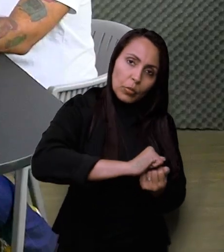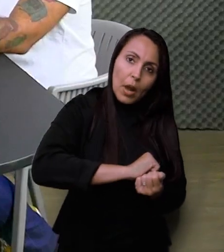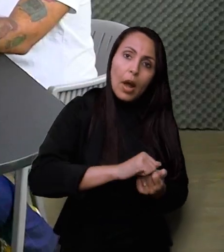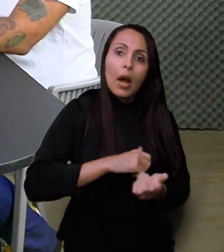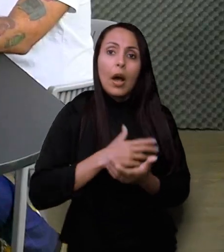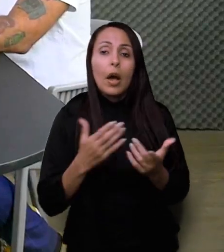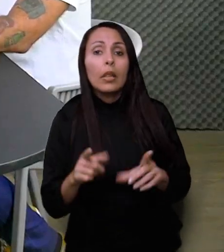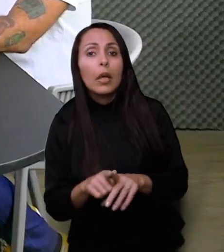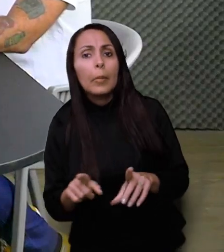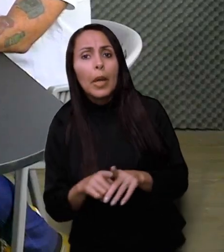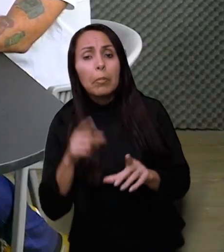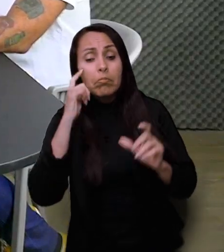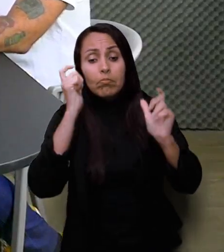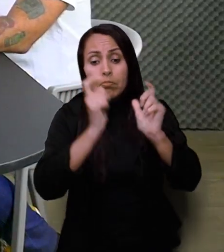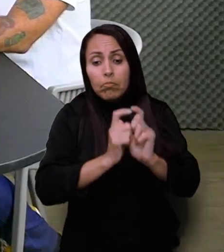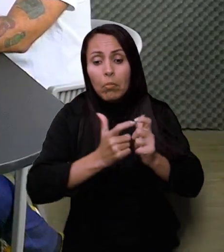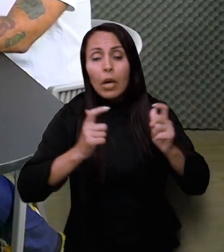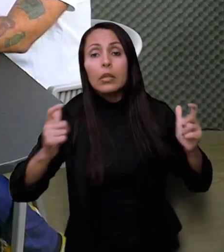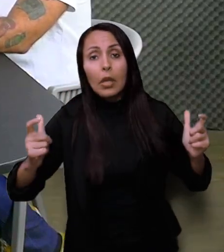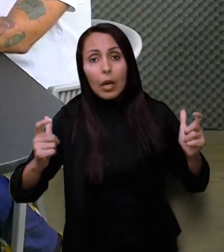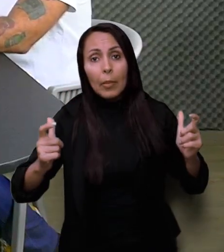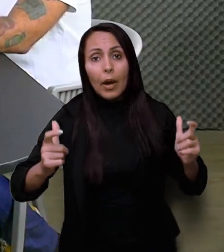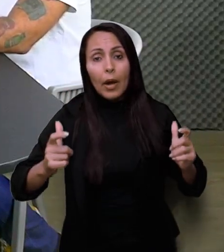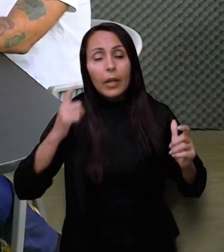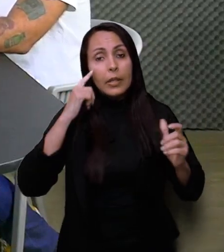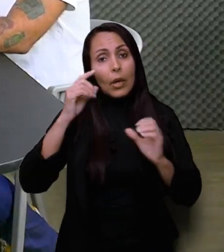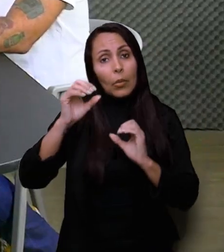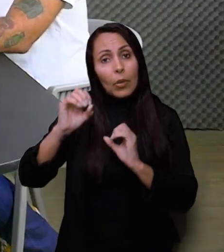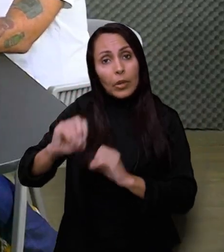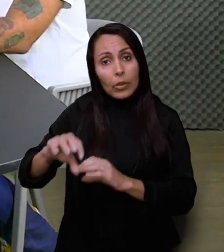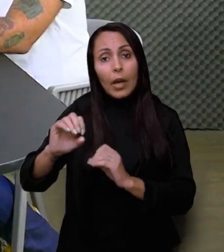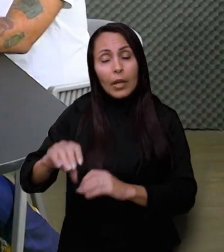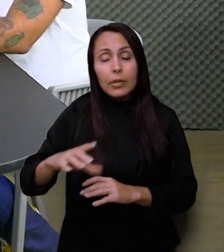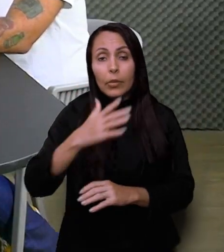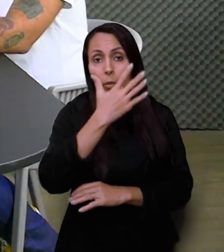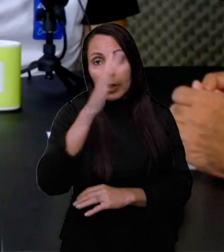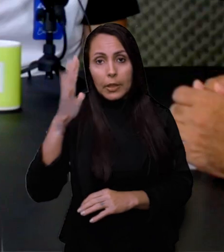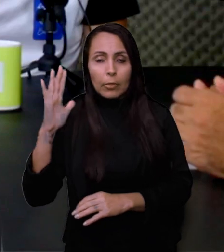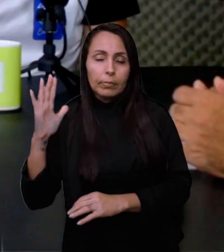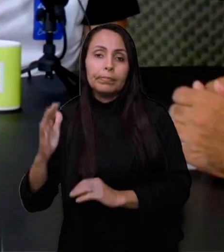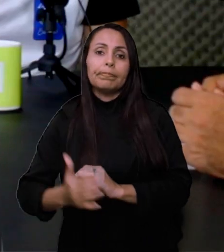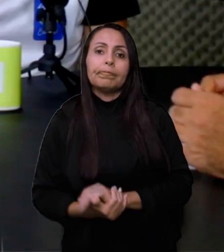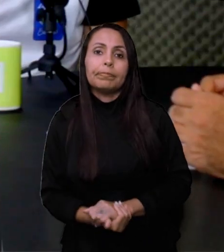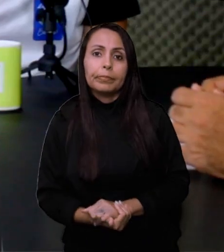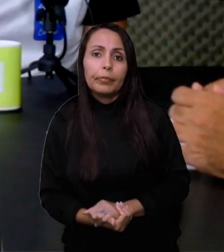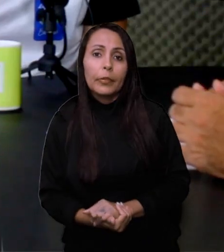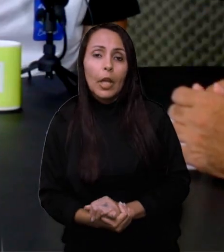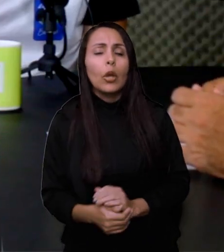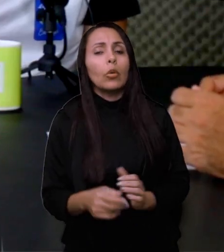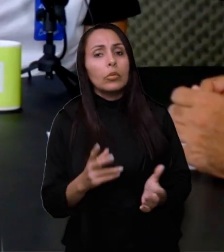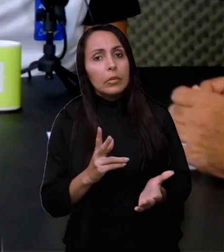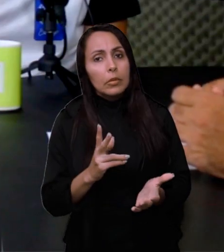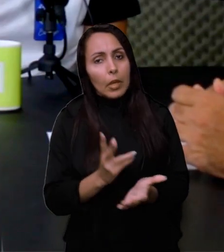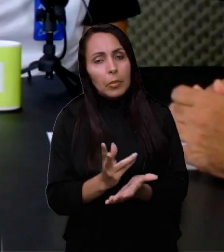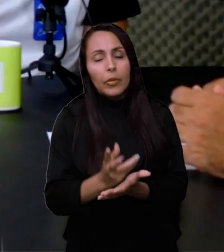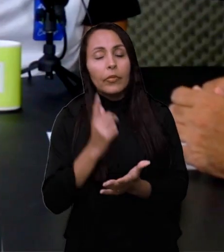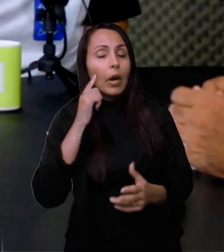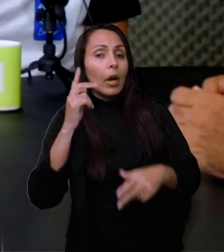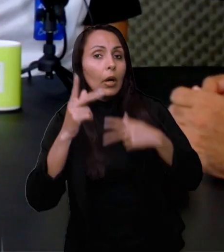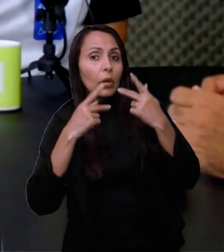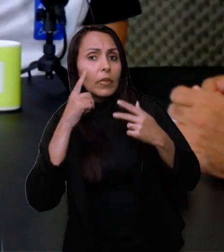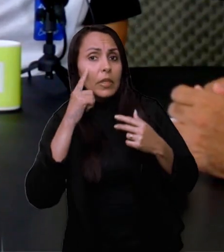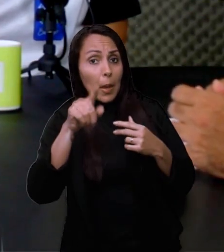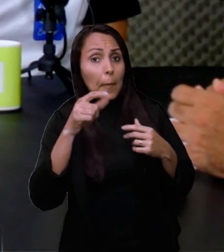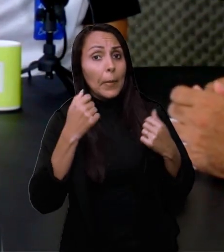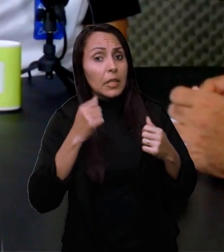educação ambiental é mais ampla do que falar sobre lixo, né? Com certeza. Eu sempre comento isso, que você